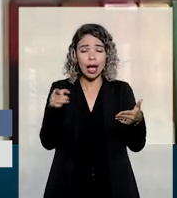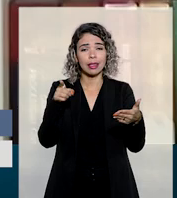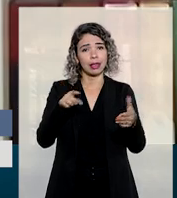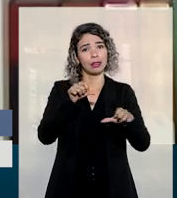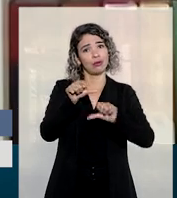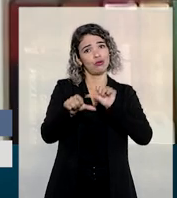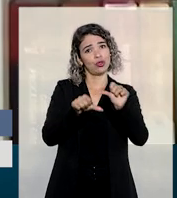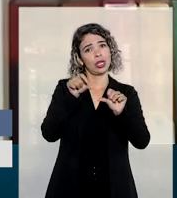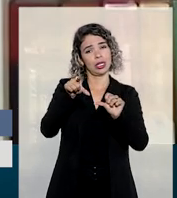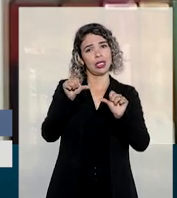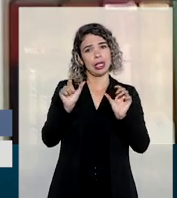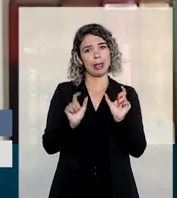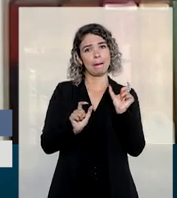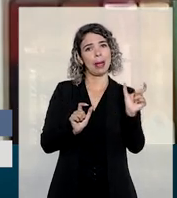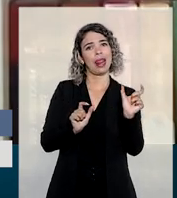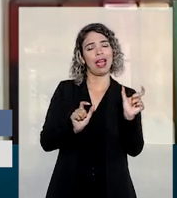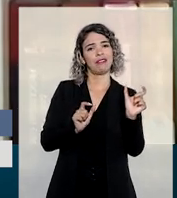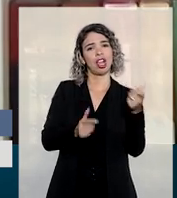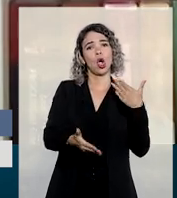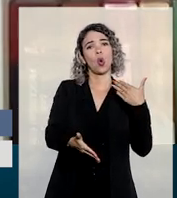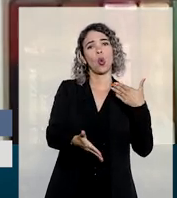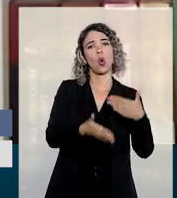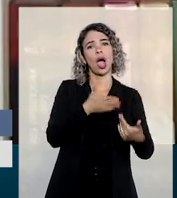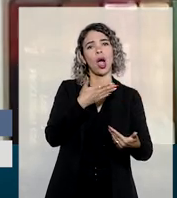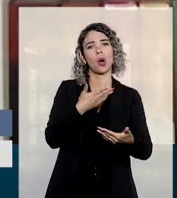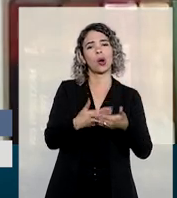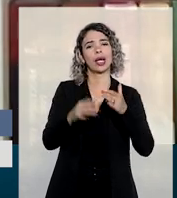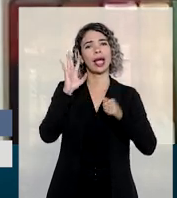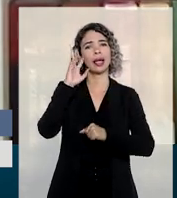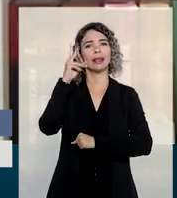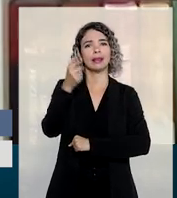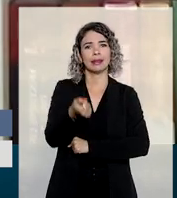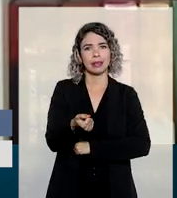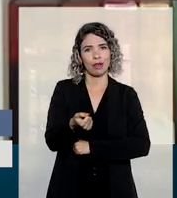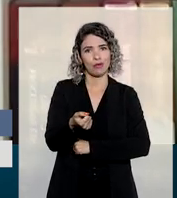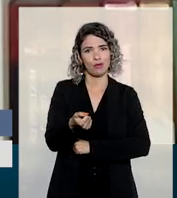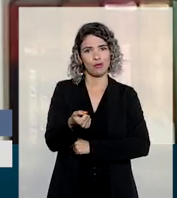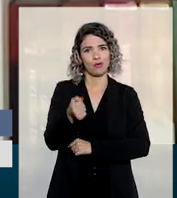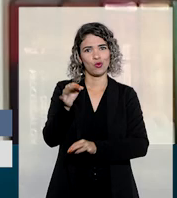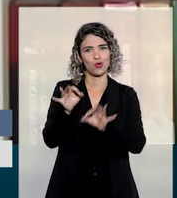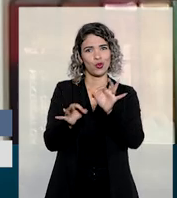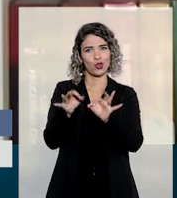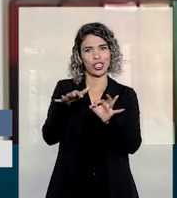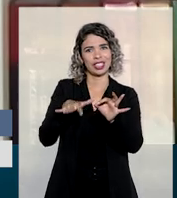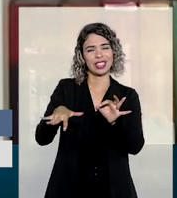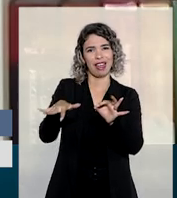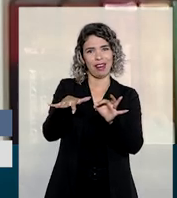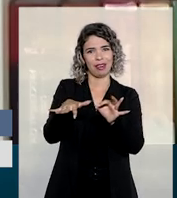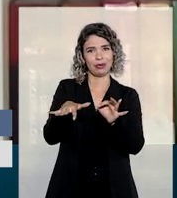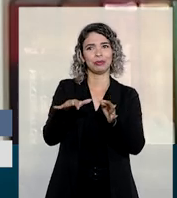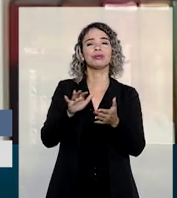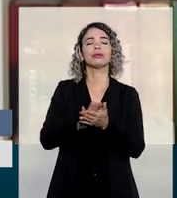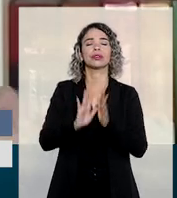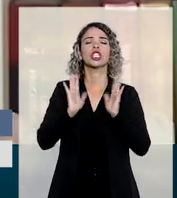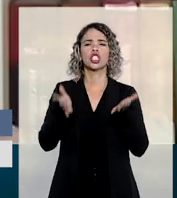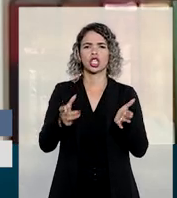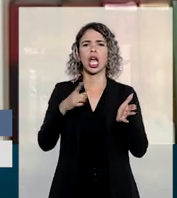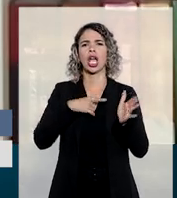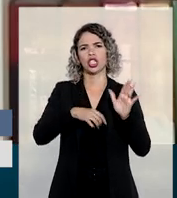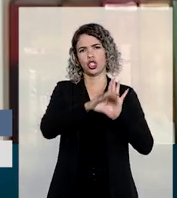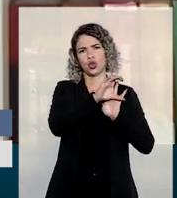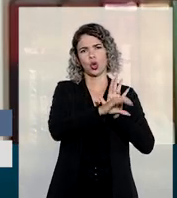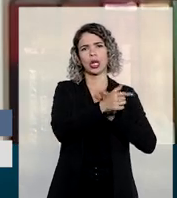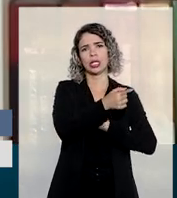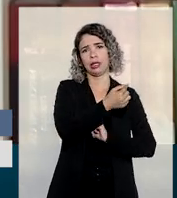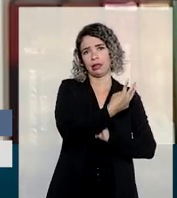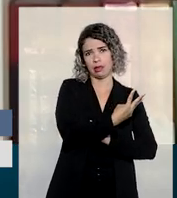sobre essa mudança legislativa. A gente não pode, nesse ponto, repetir o entendimento que já se